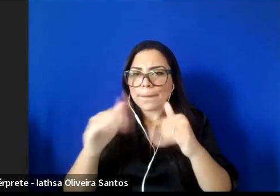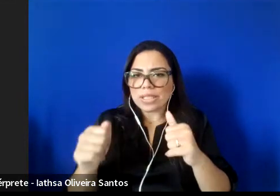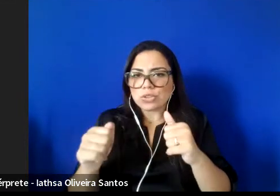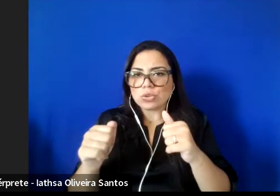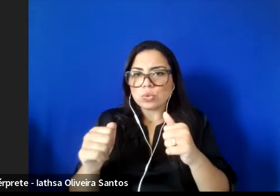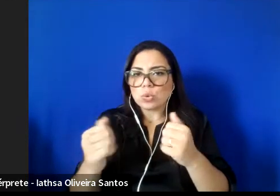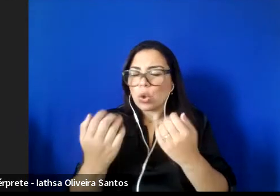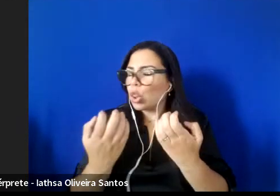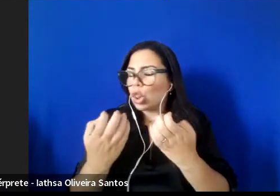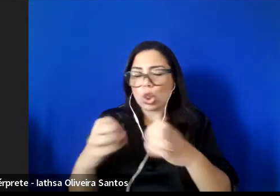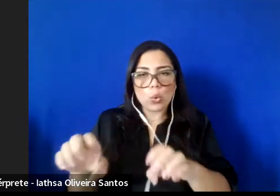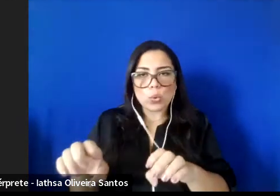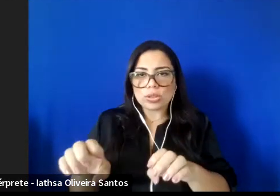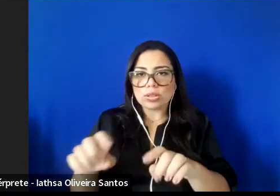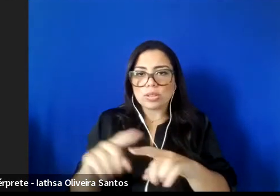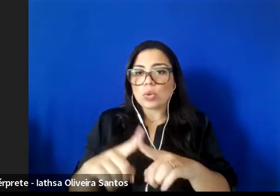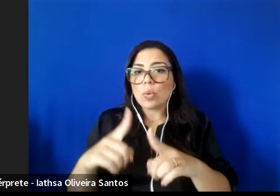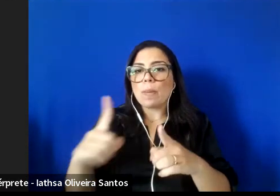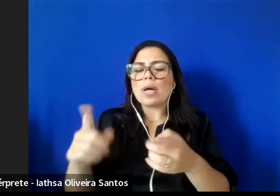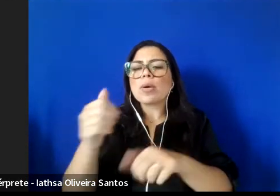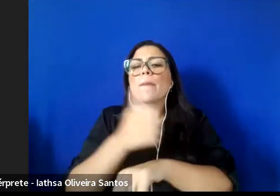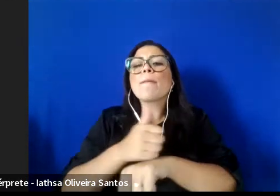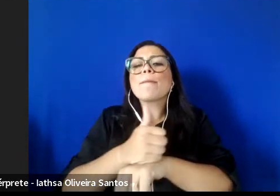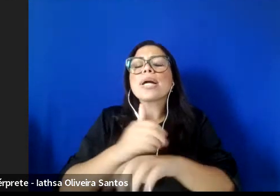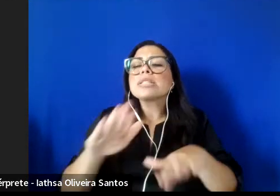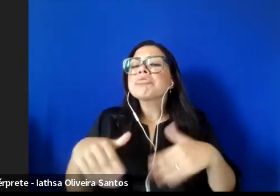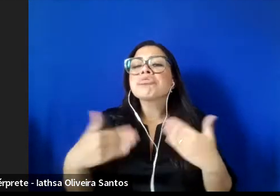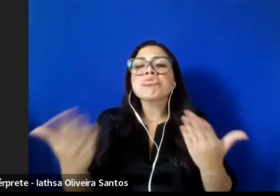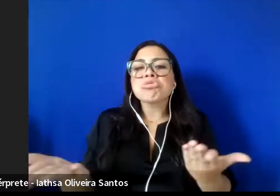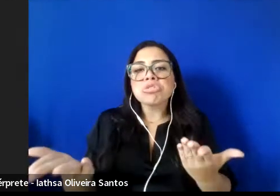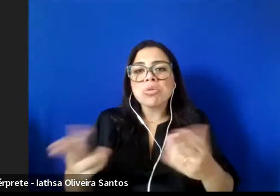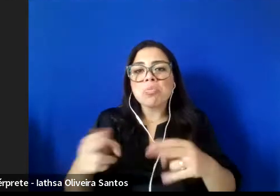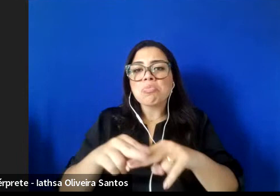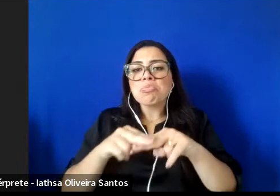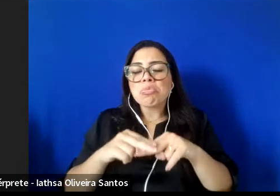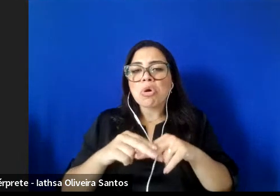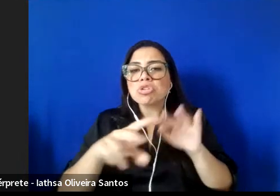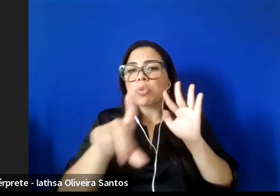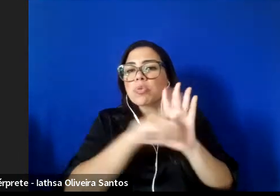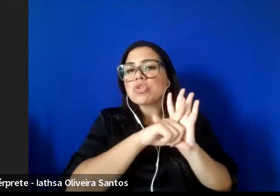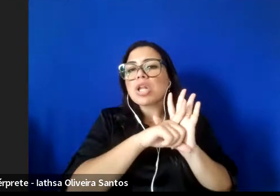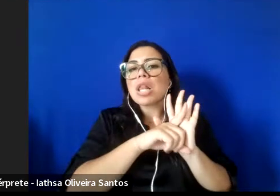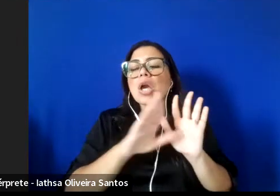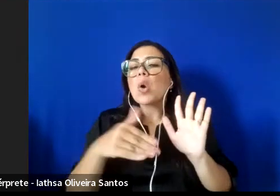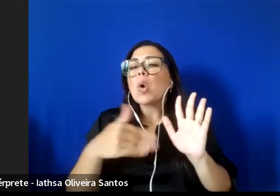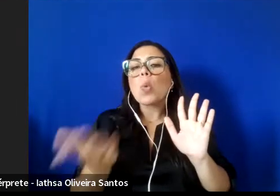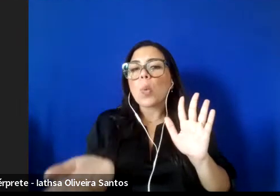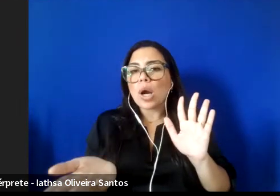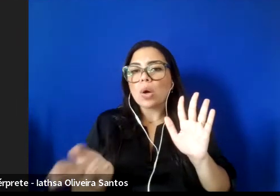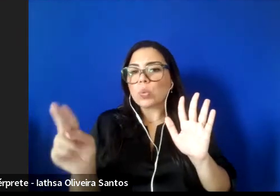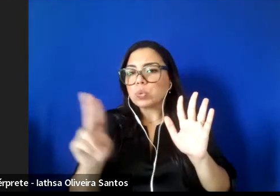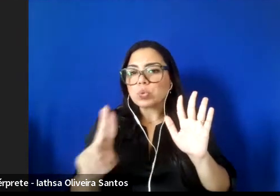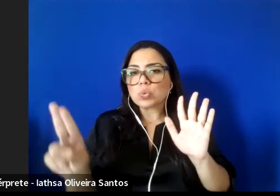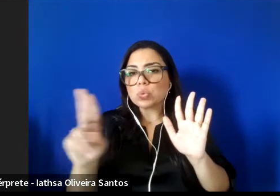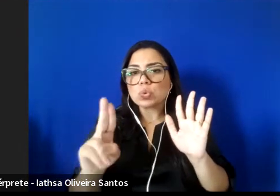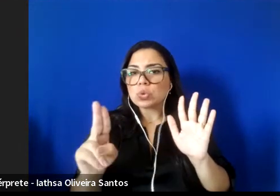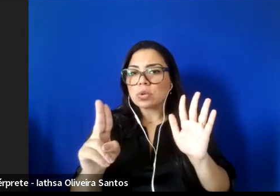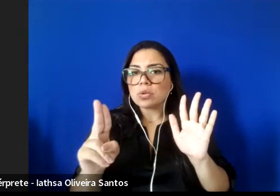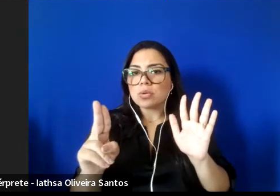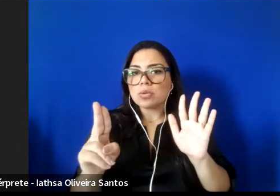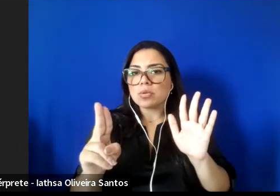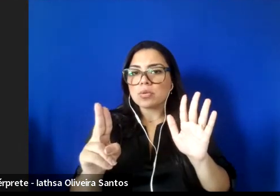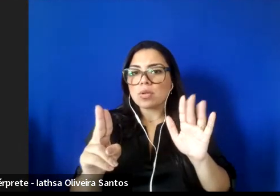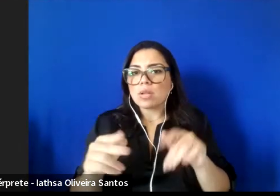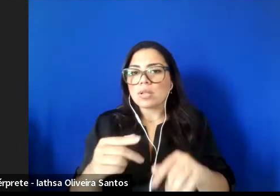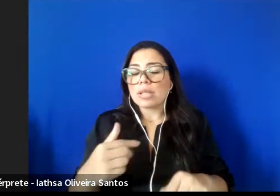negados, com base em que fundamento, com base em que dispositivo de lei. E nós tivemos que fazer um